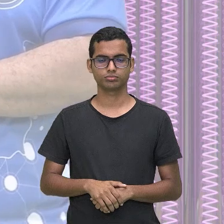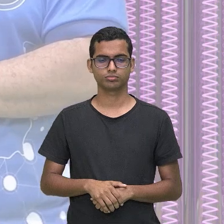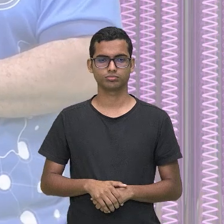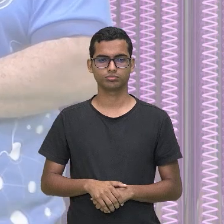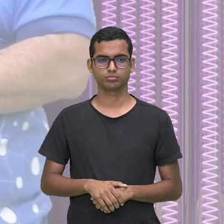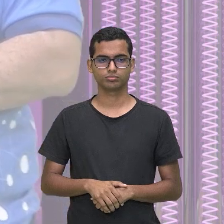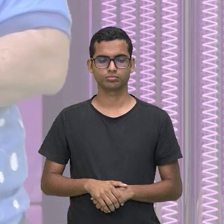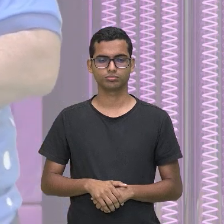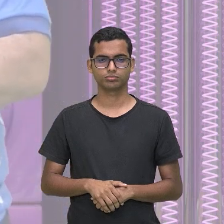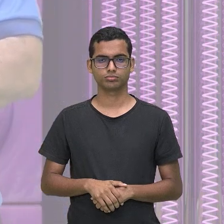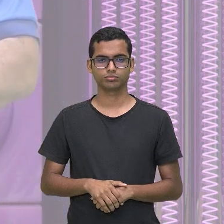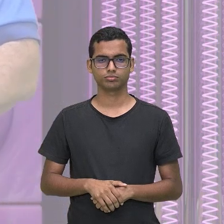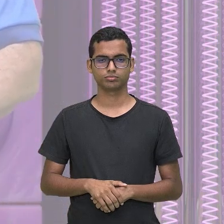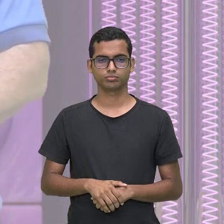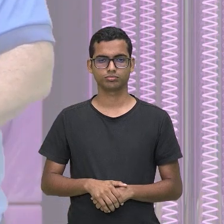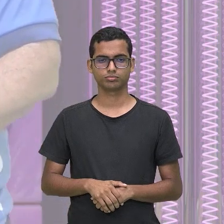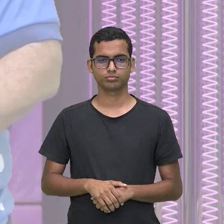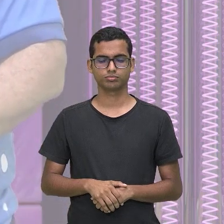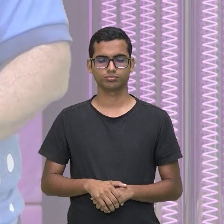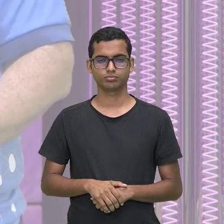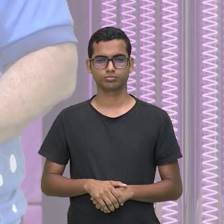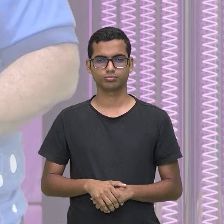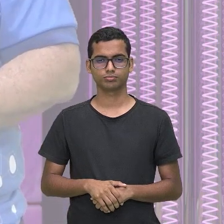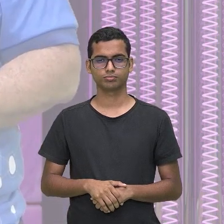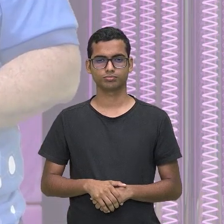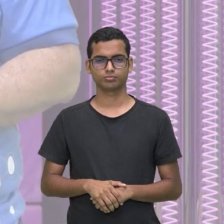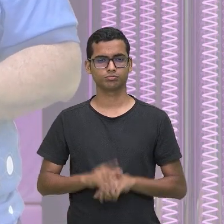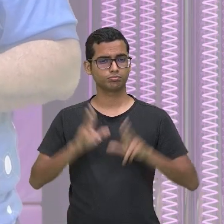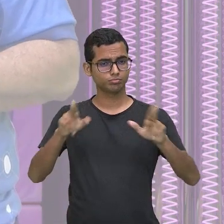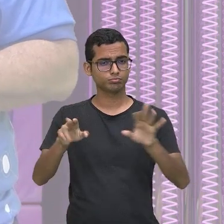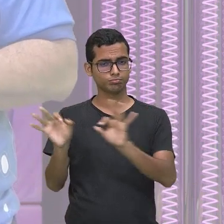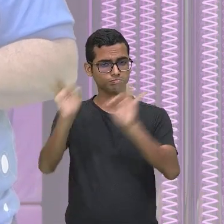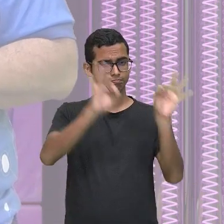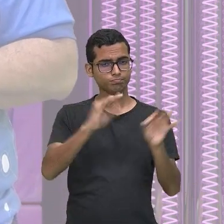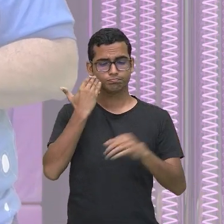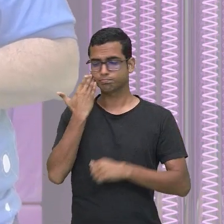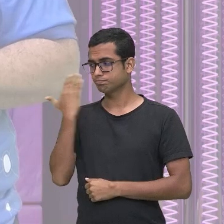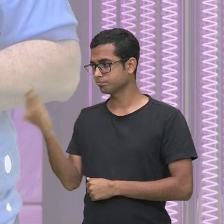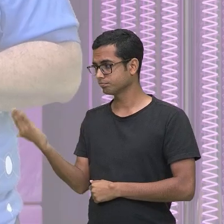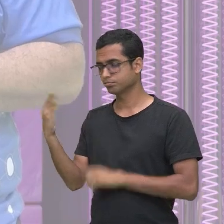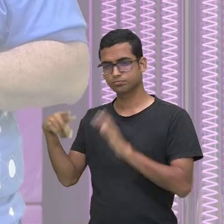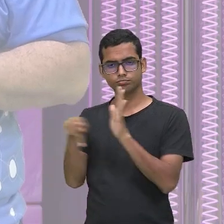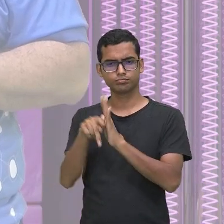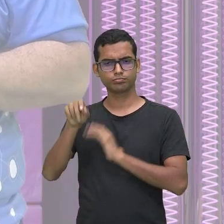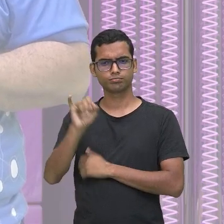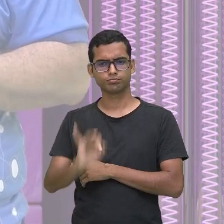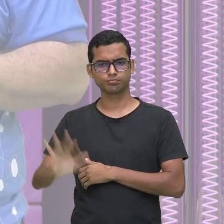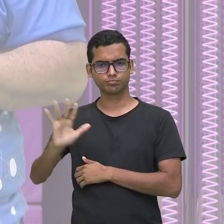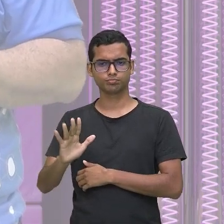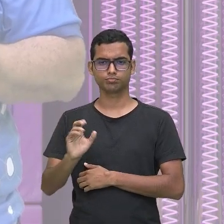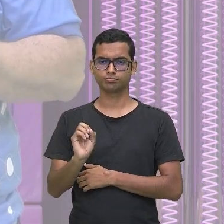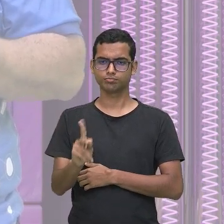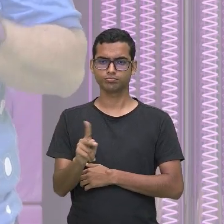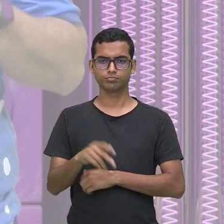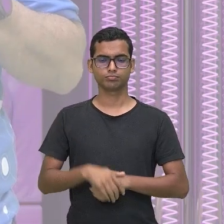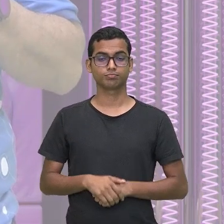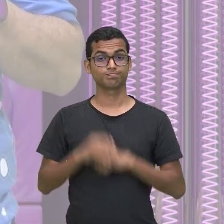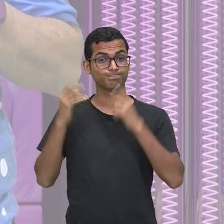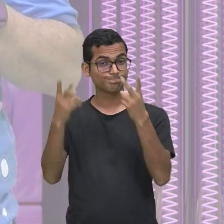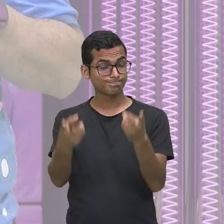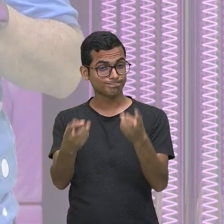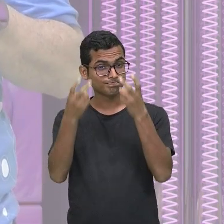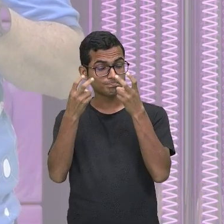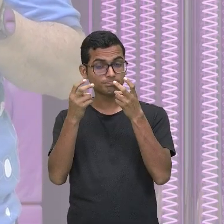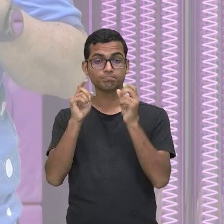infinitas retas, beleza? Assim como você está vendo aqui na ilustração. Perceba que nós estamos, que